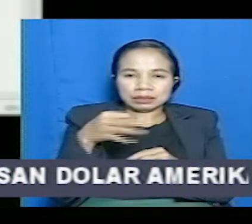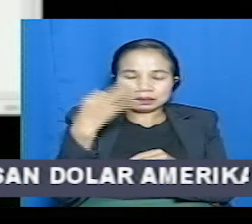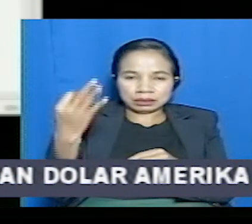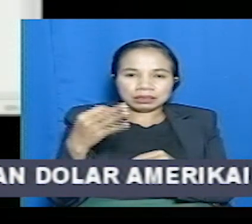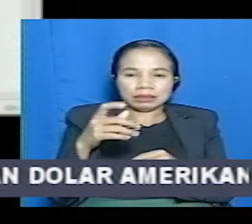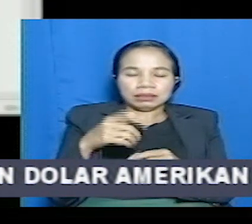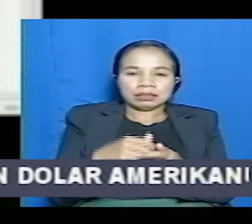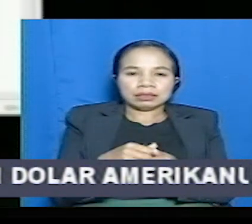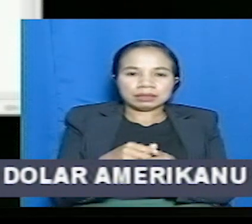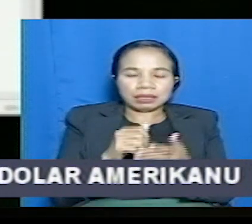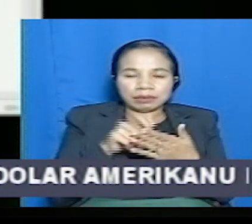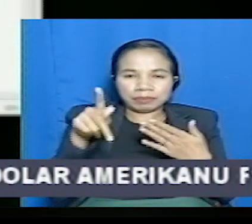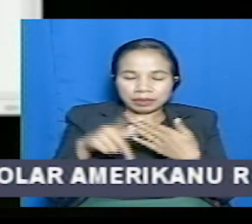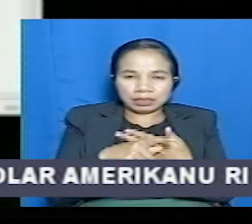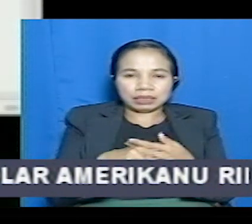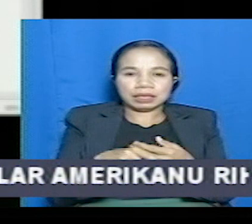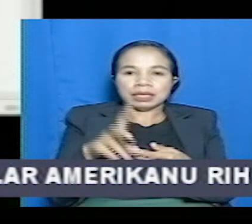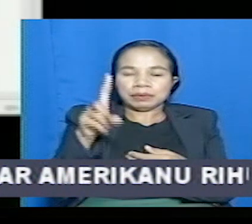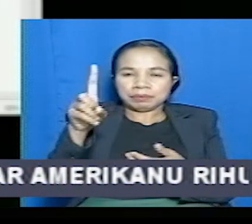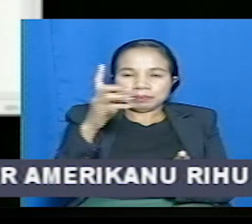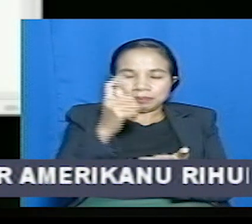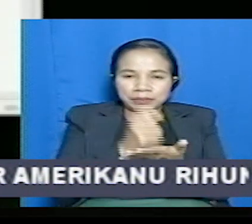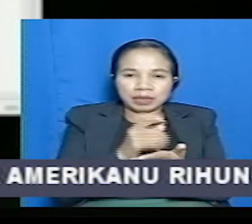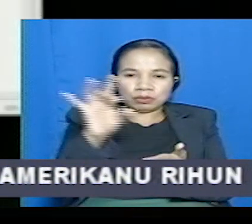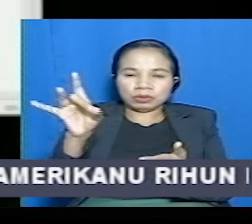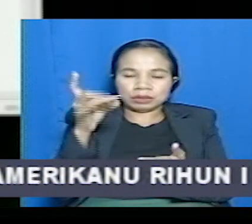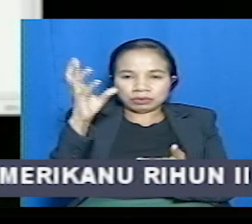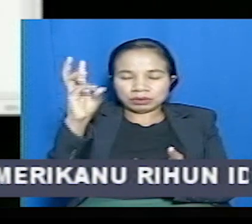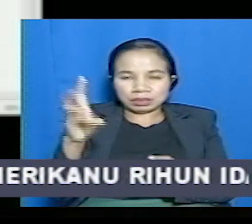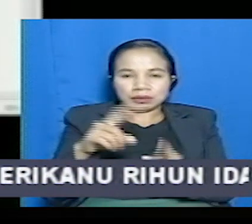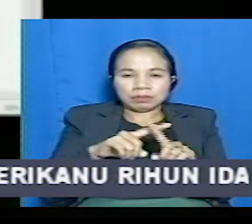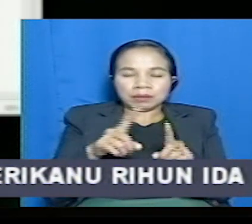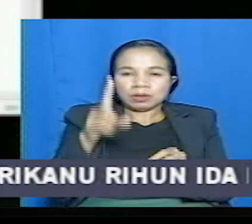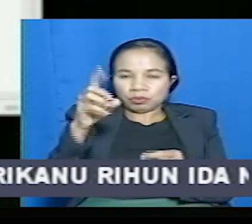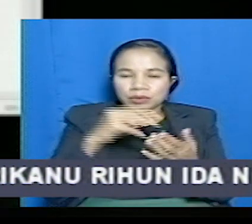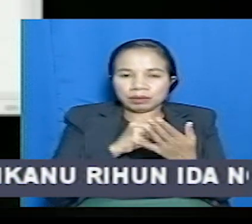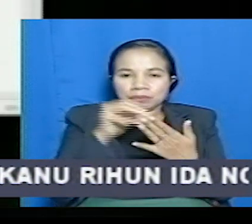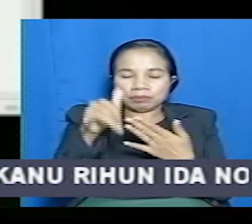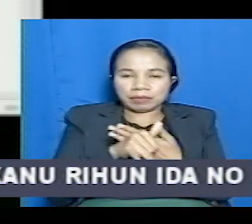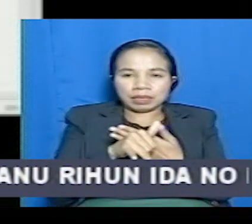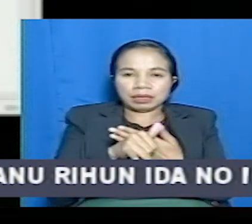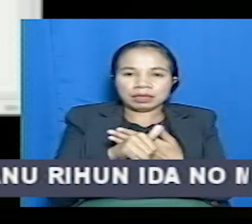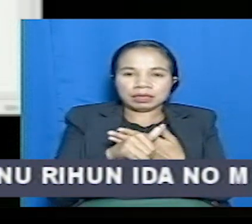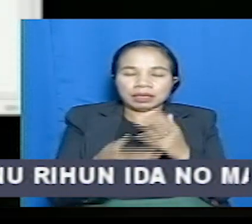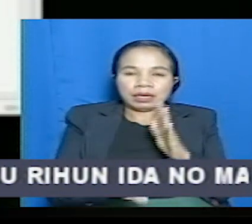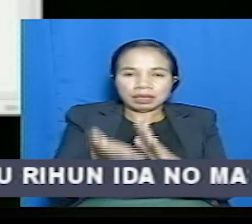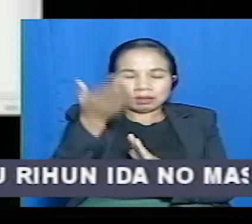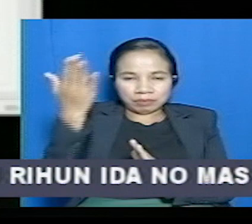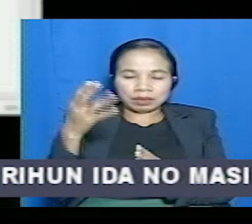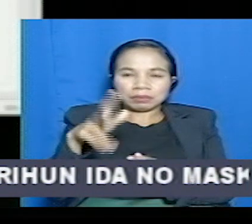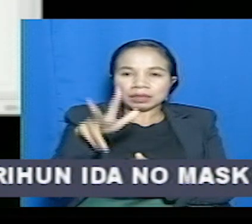né, Iha 1808, mas be Iha to. E a semana 1 de maio, to 9 de maio, sai a 3 mil e